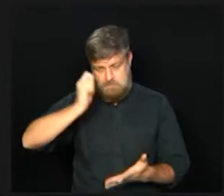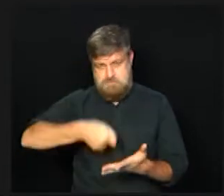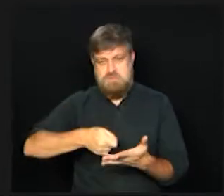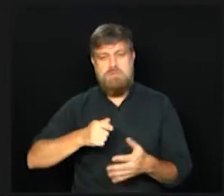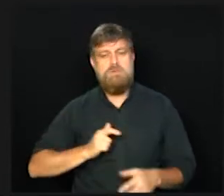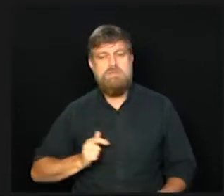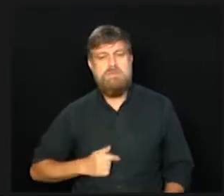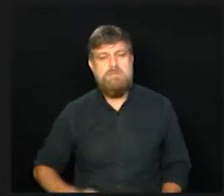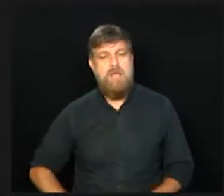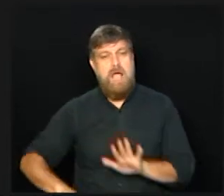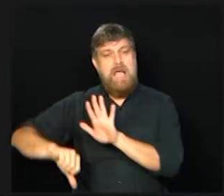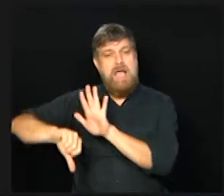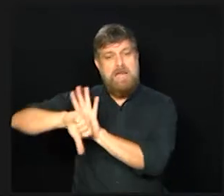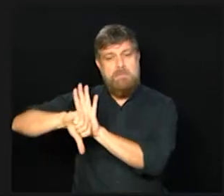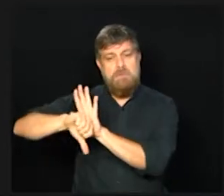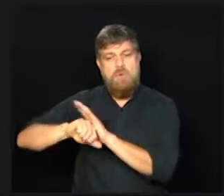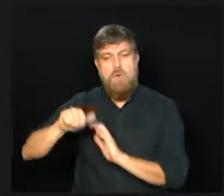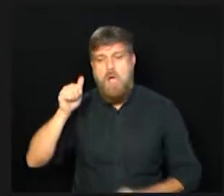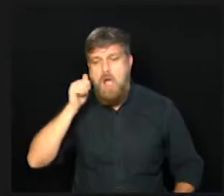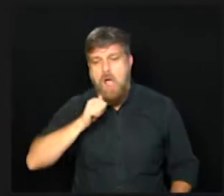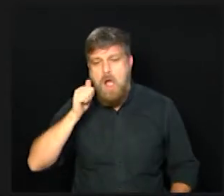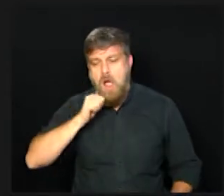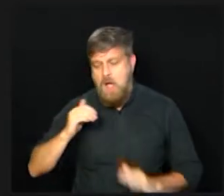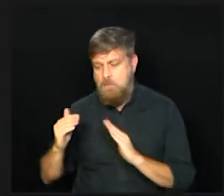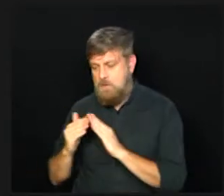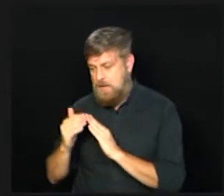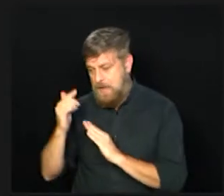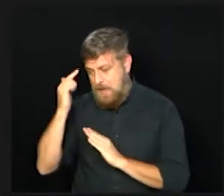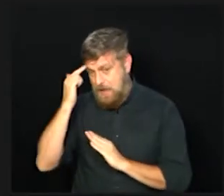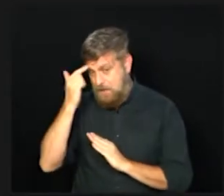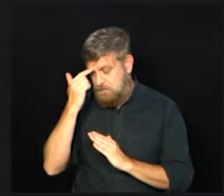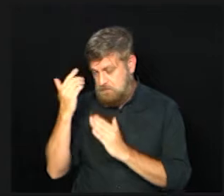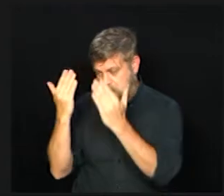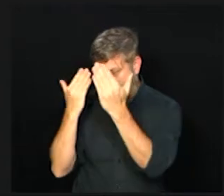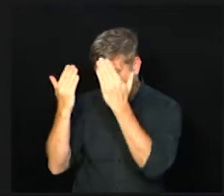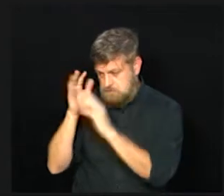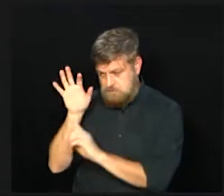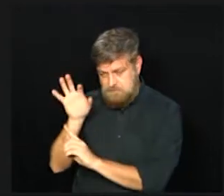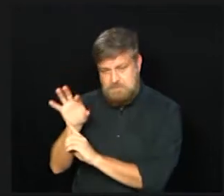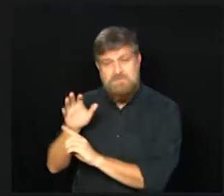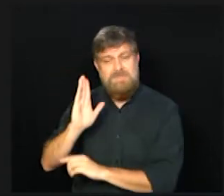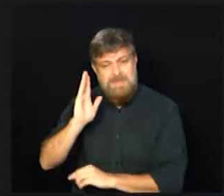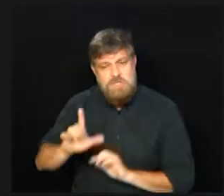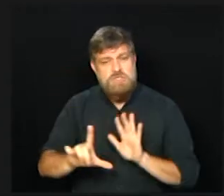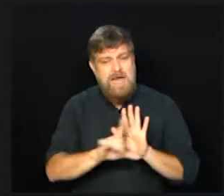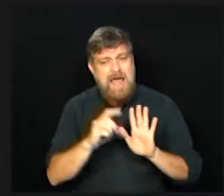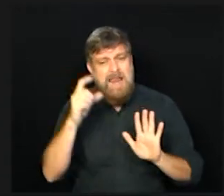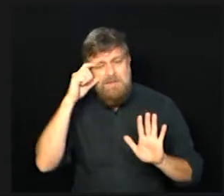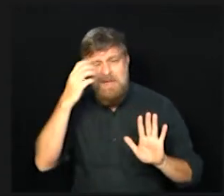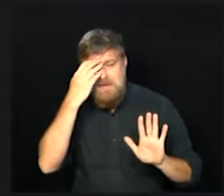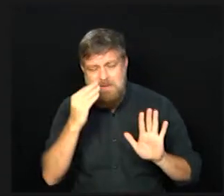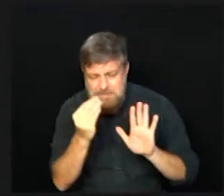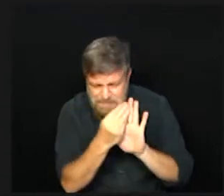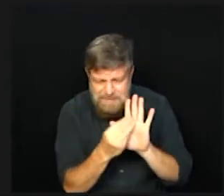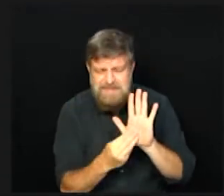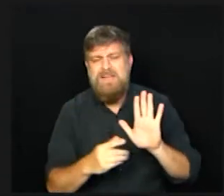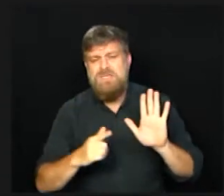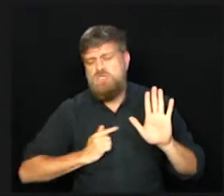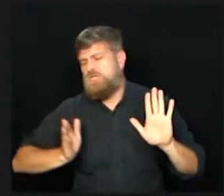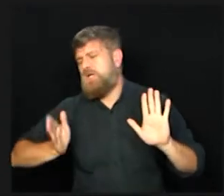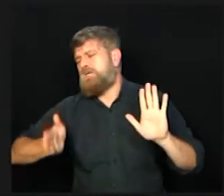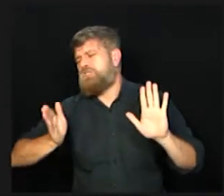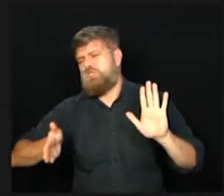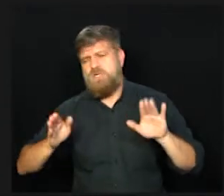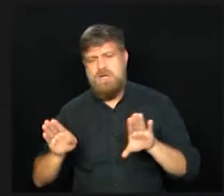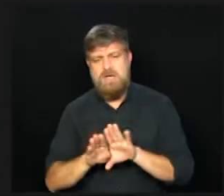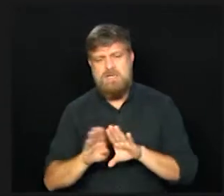da criminalização da violência doméstica psicológica. Isso já estava previsto na Lei Maria da Penha, isso também já estava